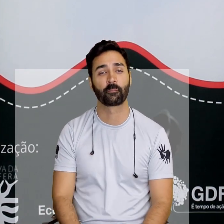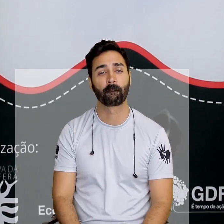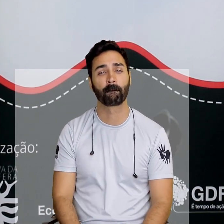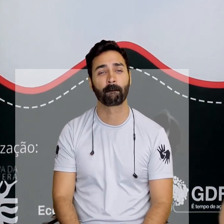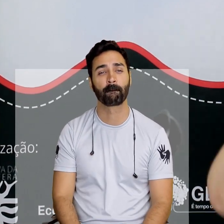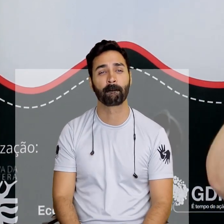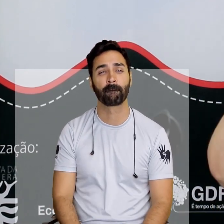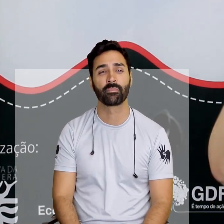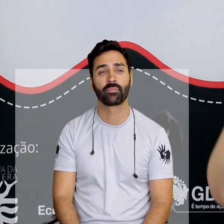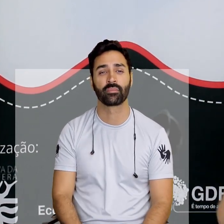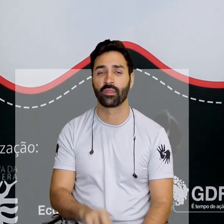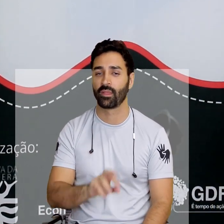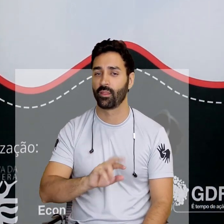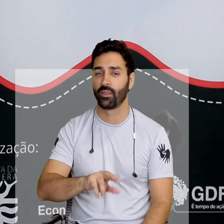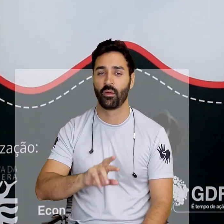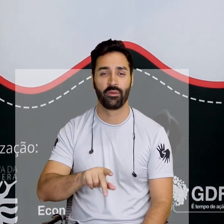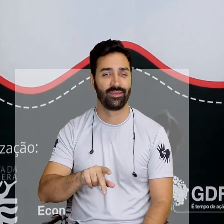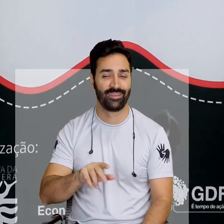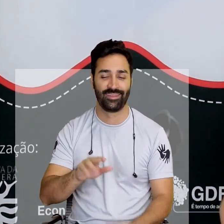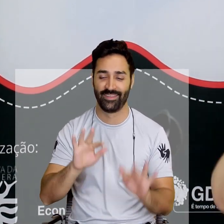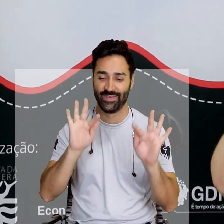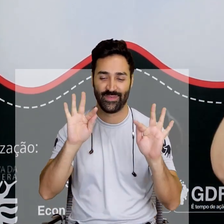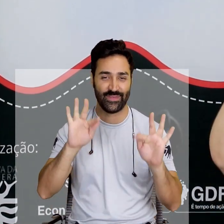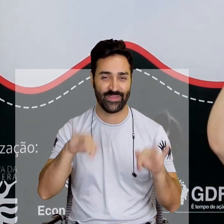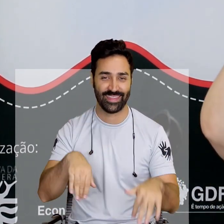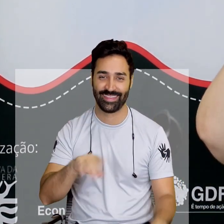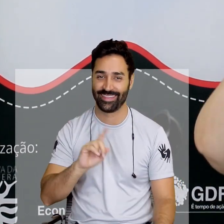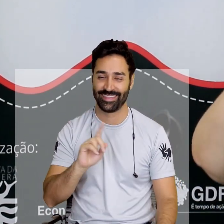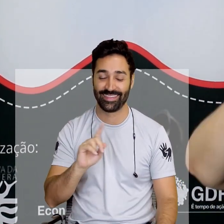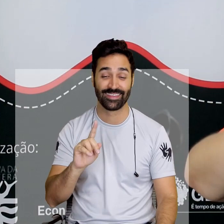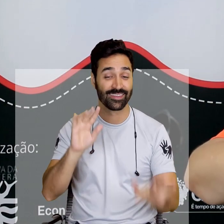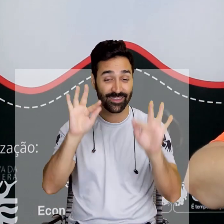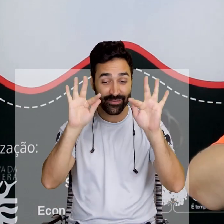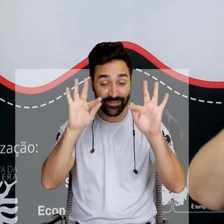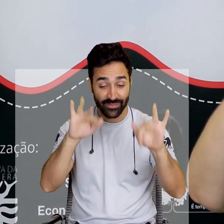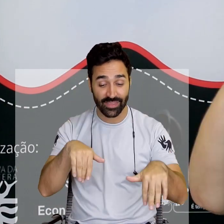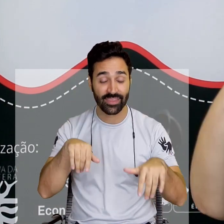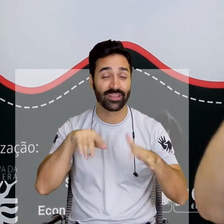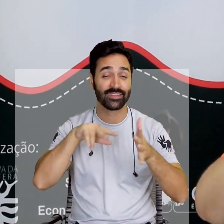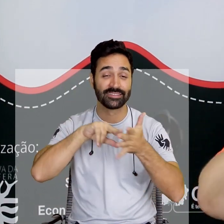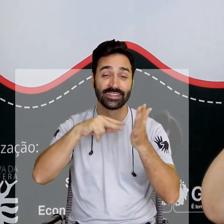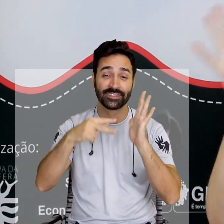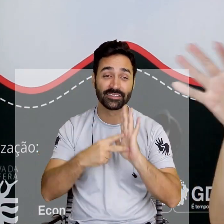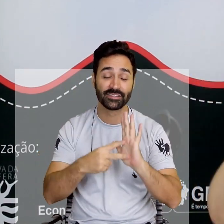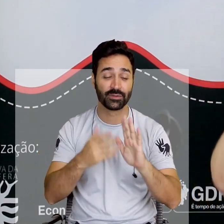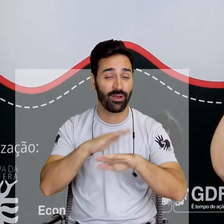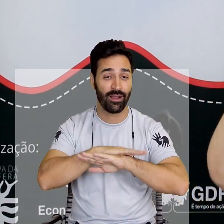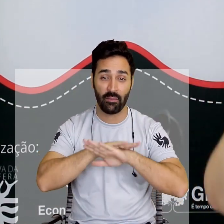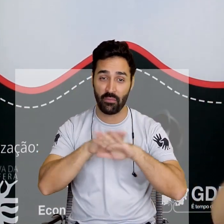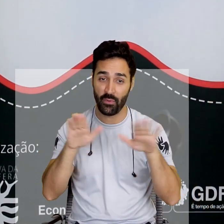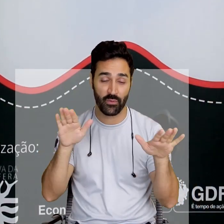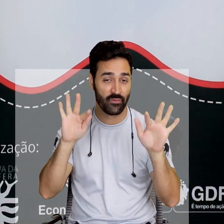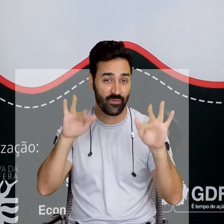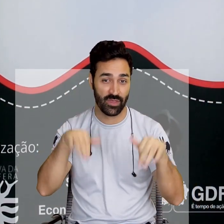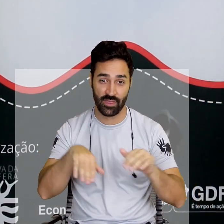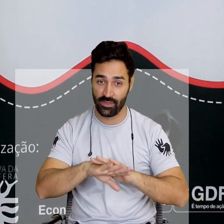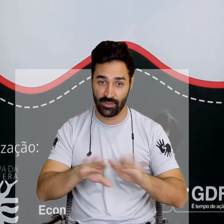Não é o sinal de fim. Esse sinal é fim no sentido de terminar. Fim.